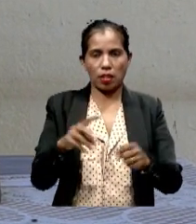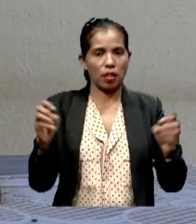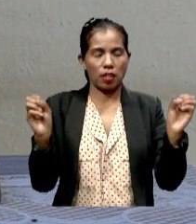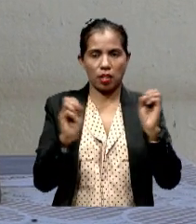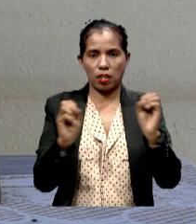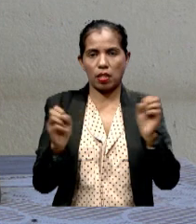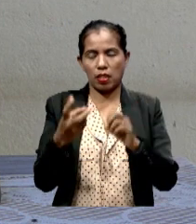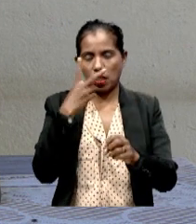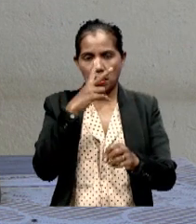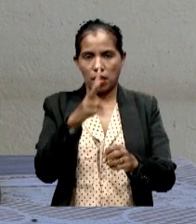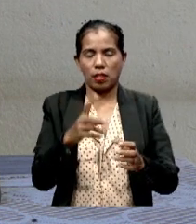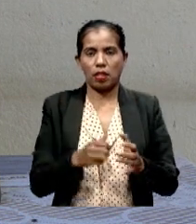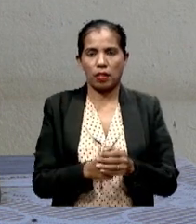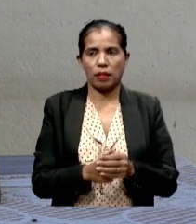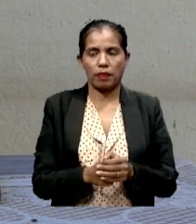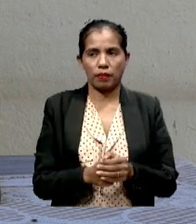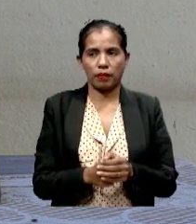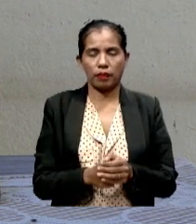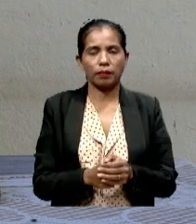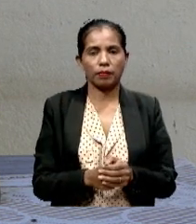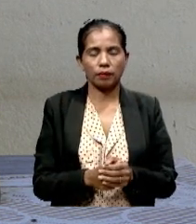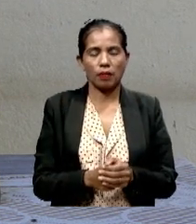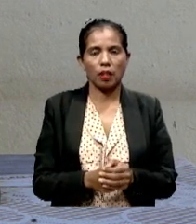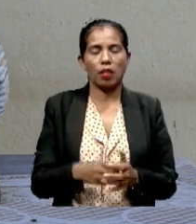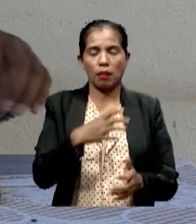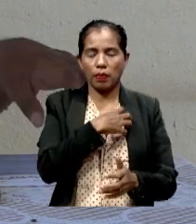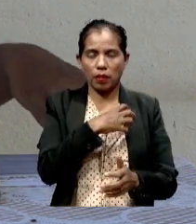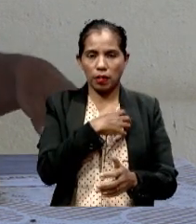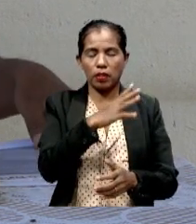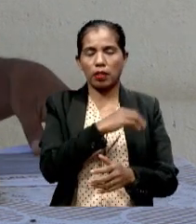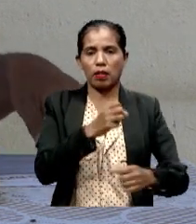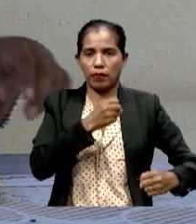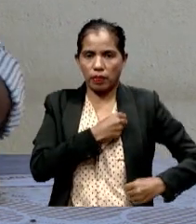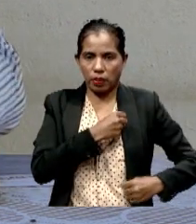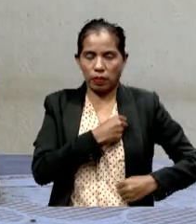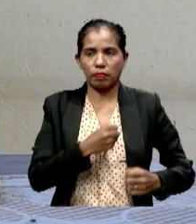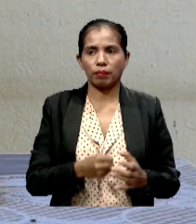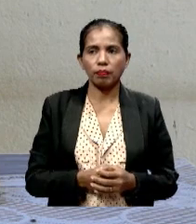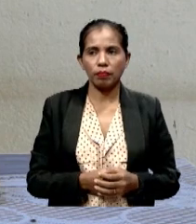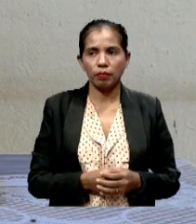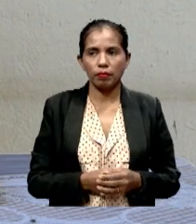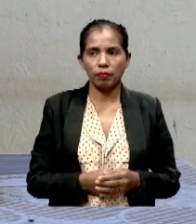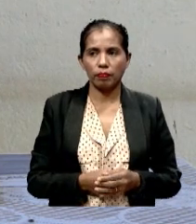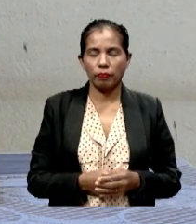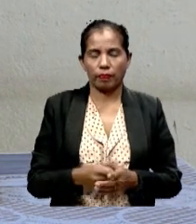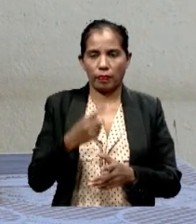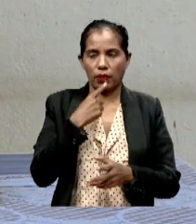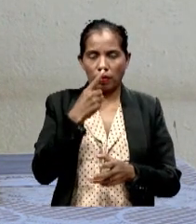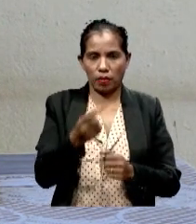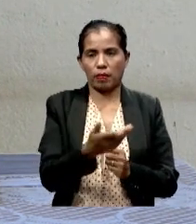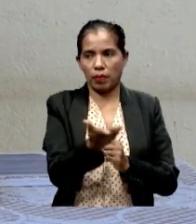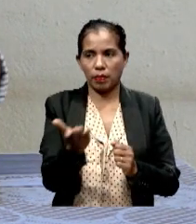polemika no rivalidade entre PNTL ho FDTL. Nebe atu dia net baita bosira